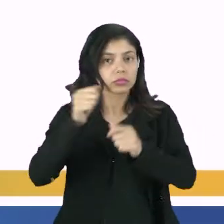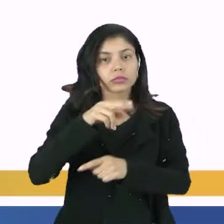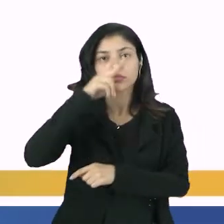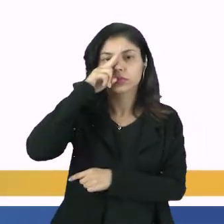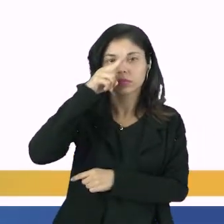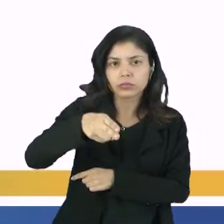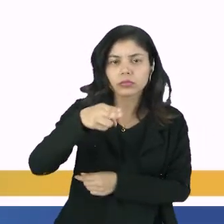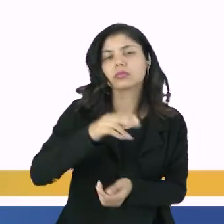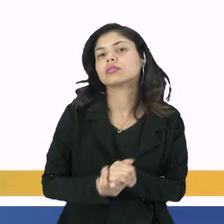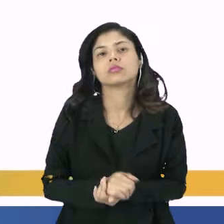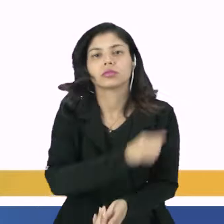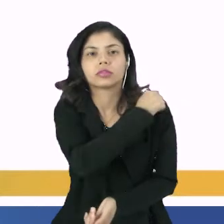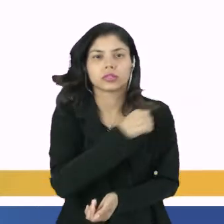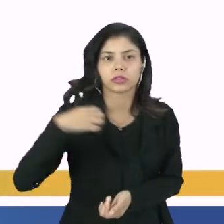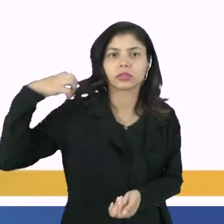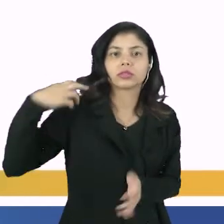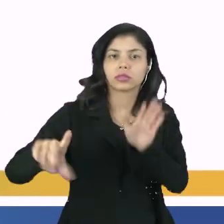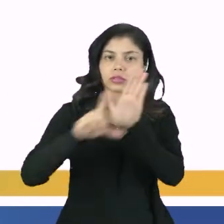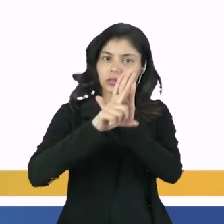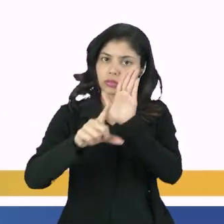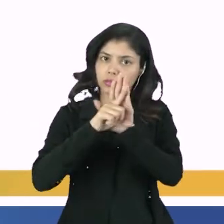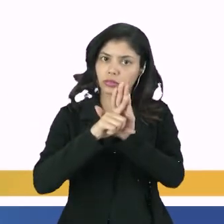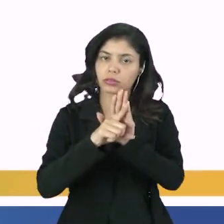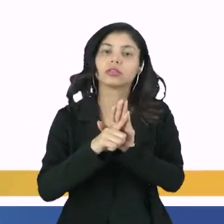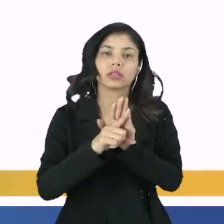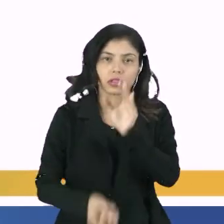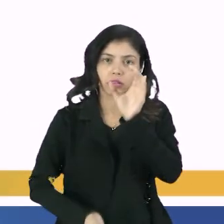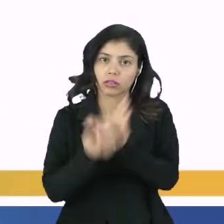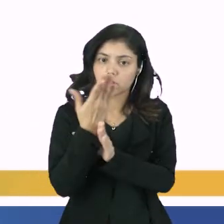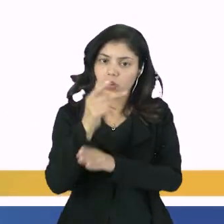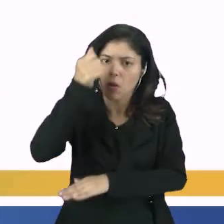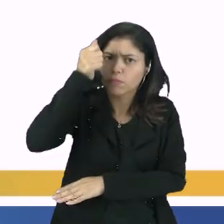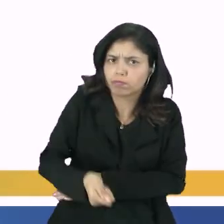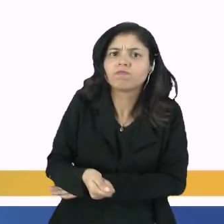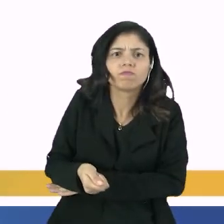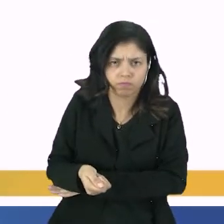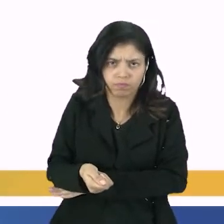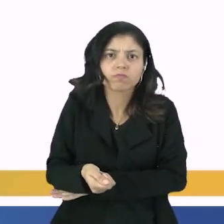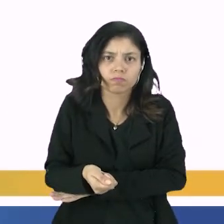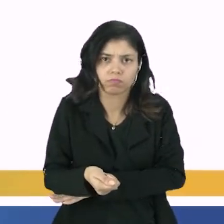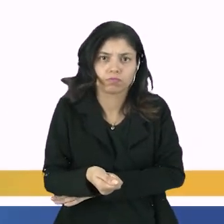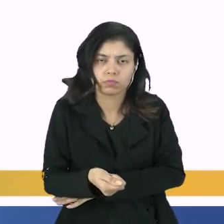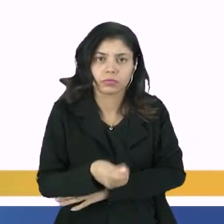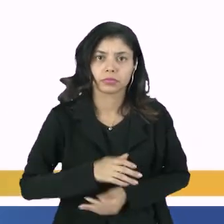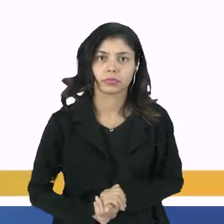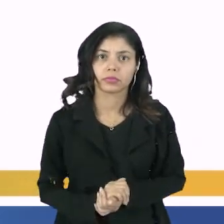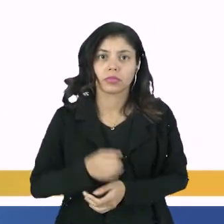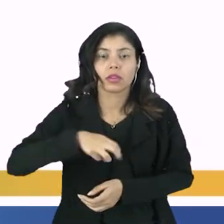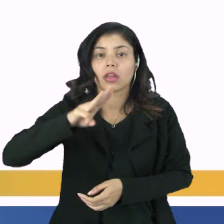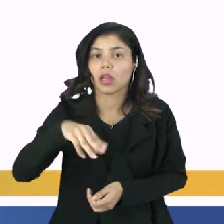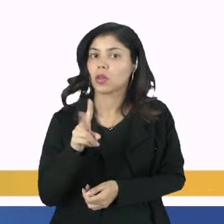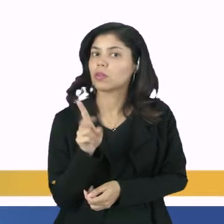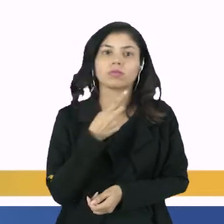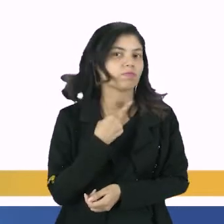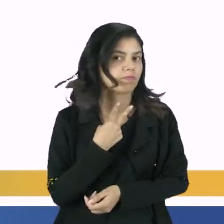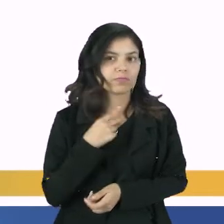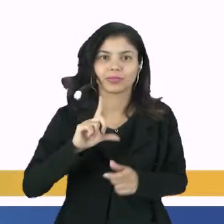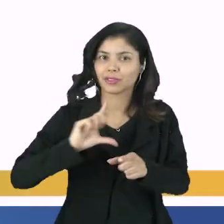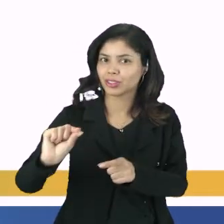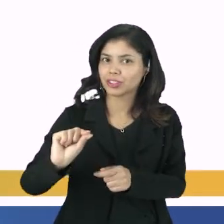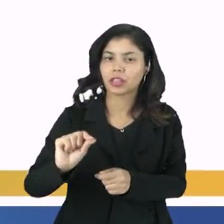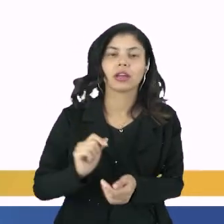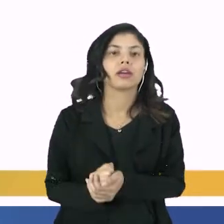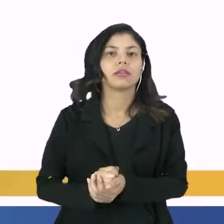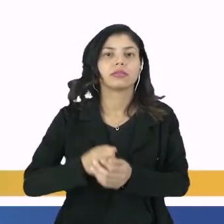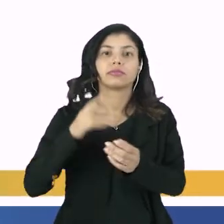aristocrático, as leis eram criadas e a população tinha a obrigação de cumpri-las. Quem não fizesse estaria sujeito